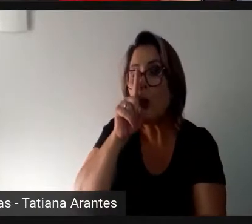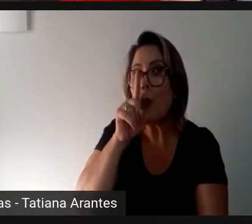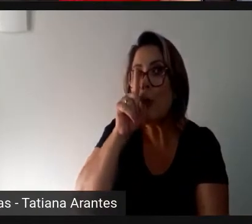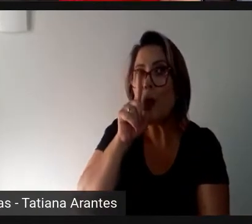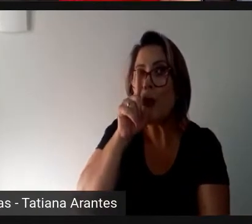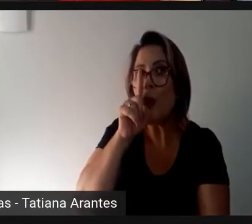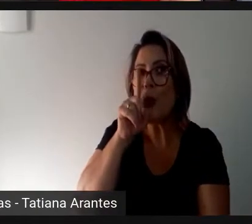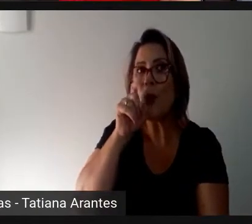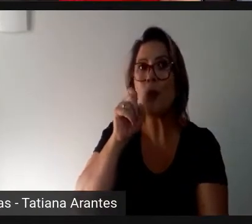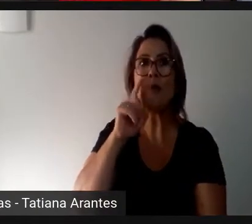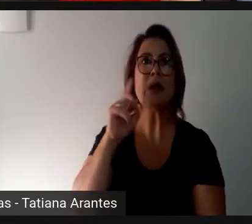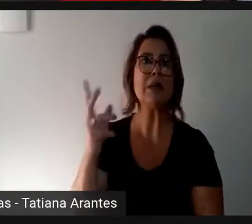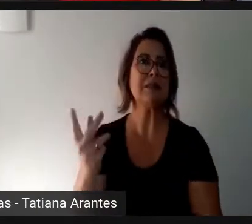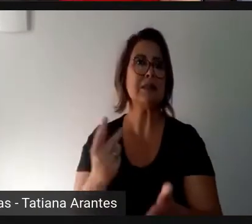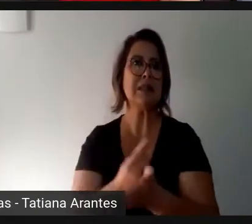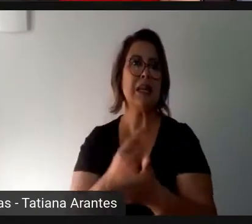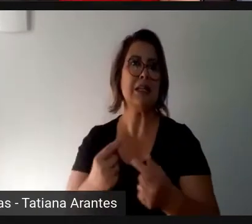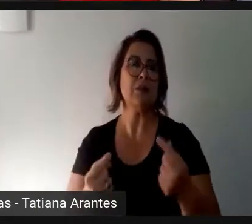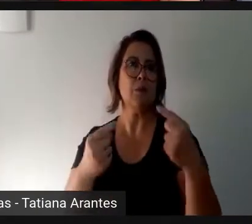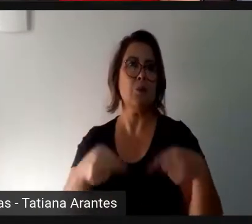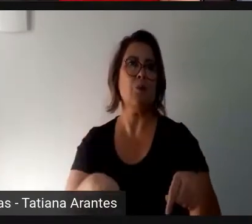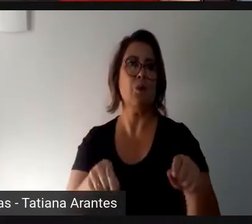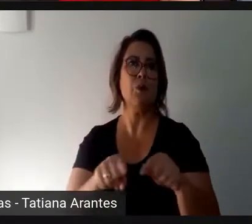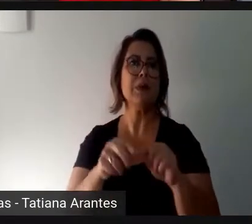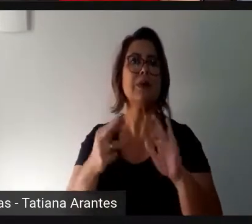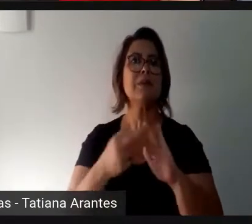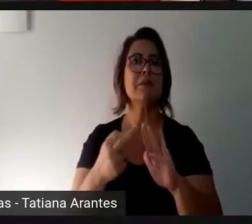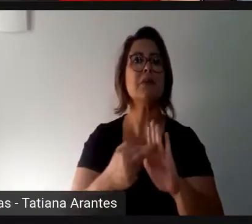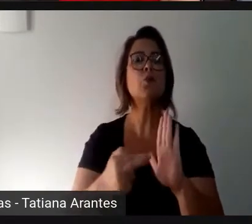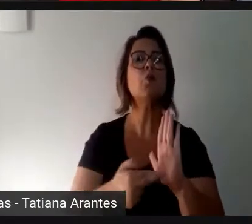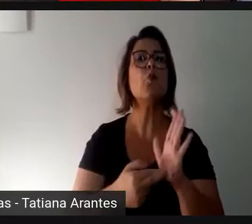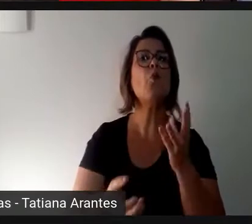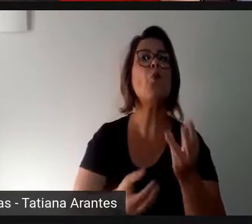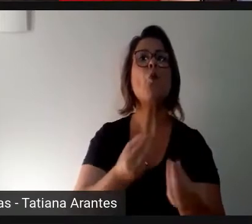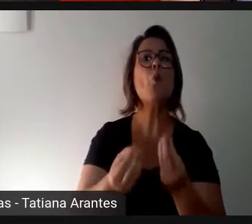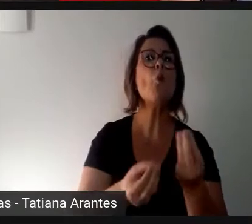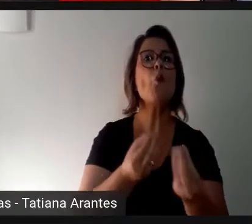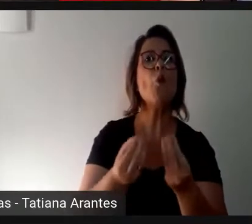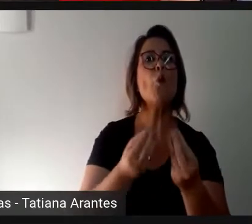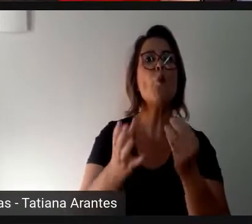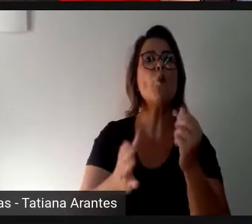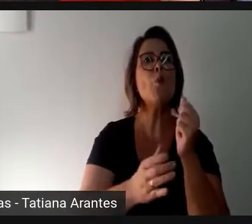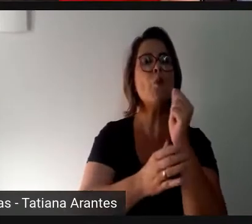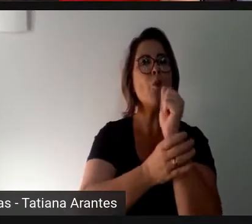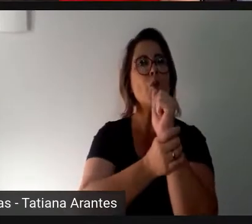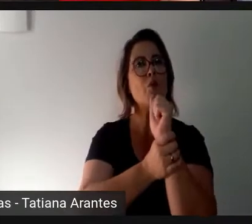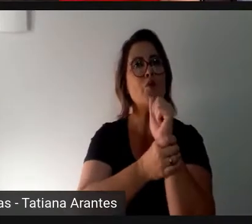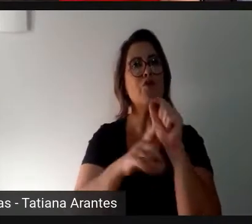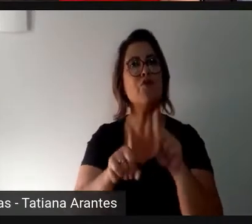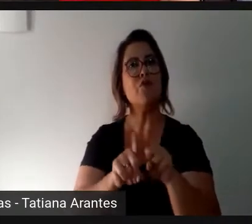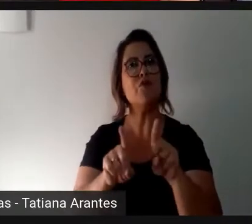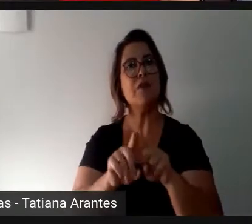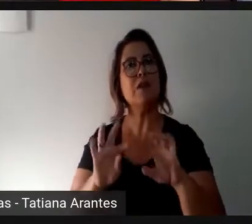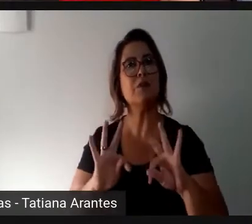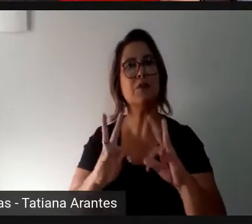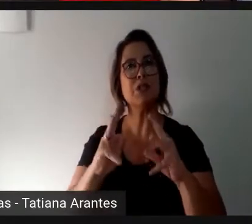quebrar essas normas. O que é que eu preciso fazer para garantir que os meus funcionários, que todos os agentes vão estar de acordo com as